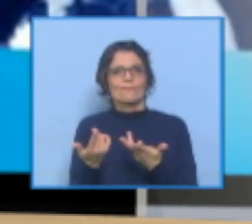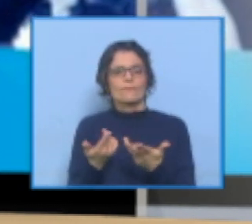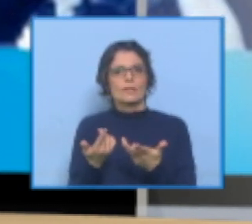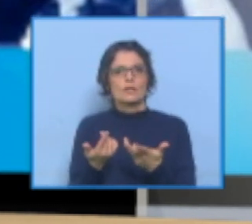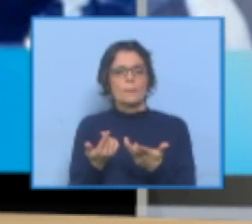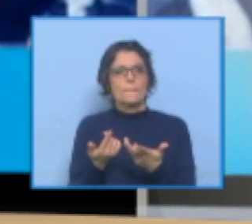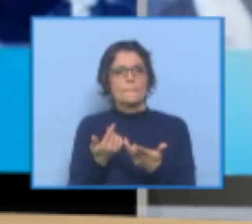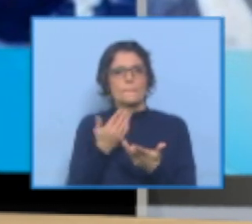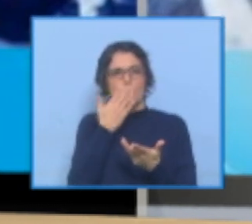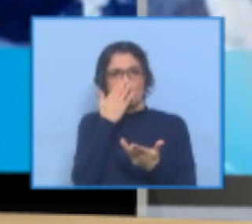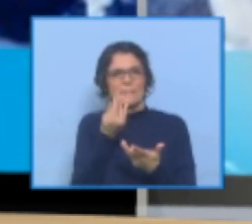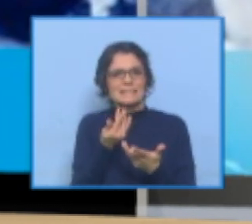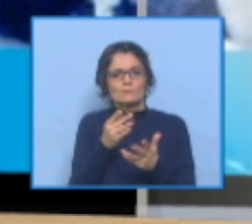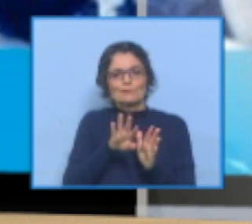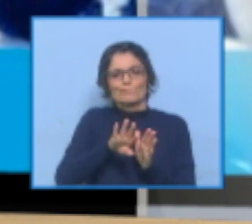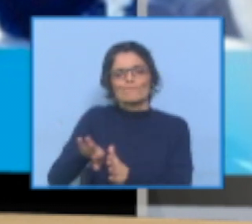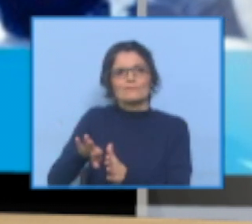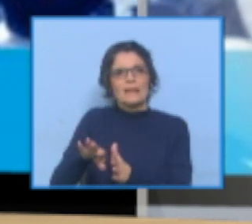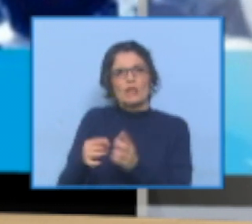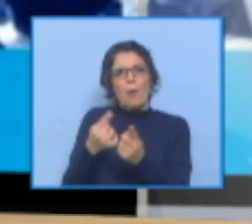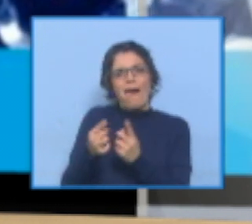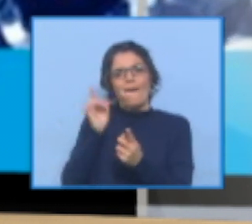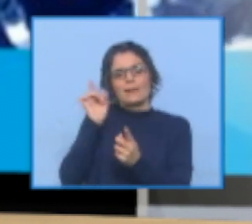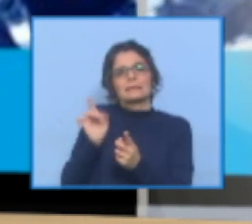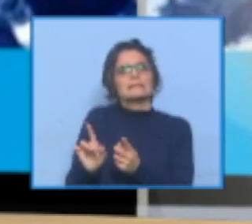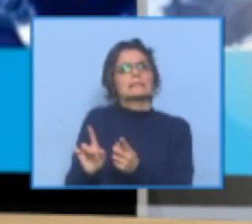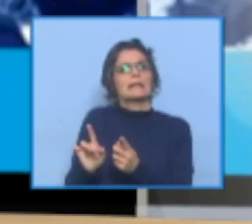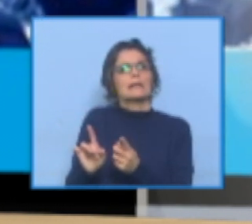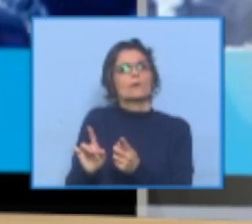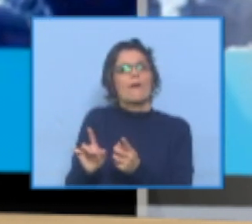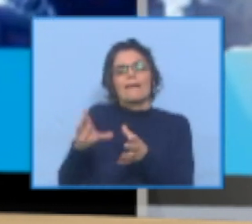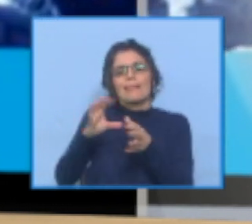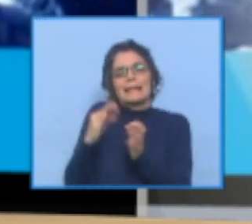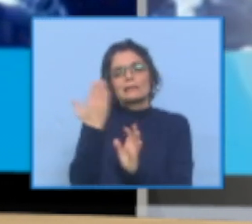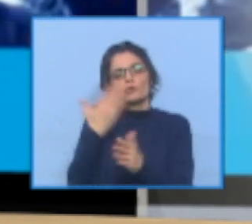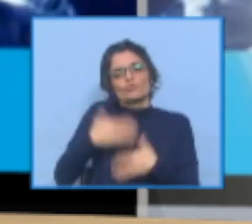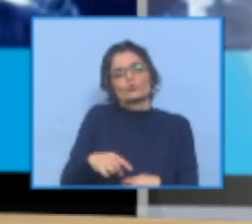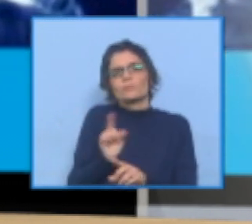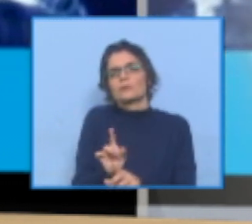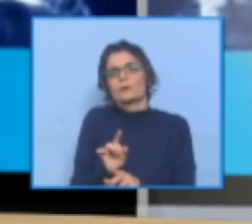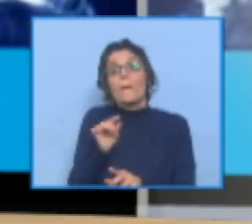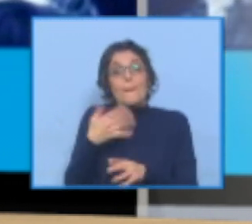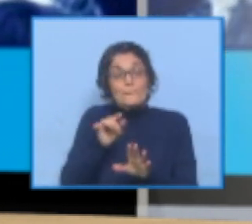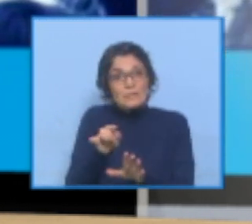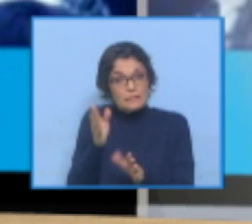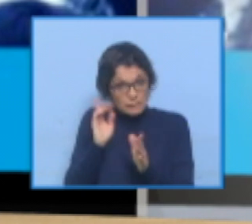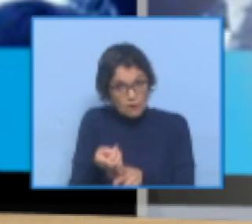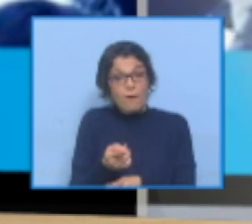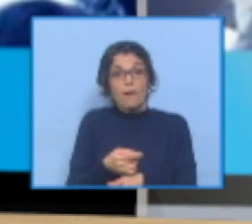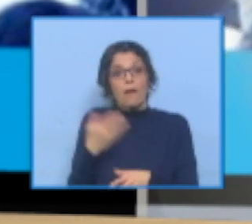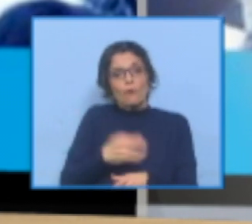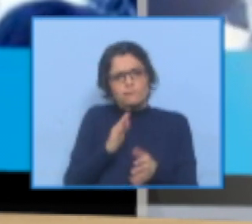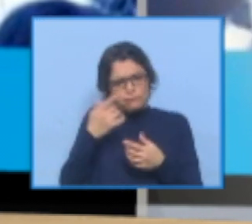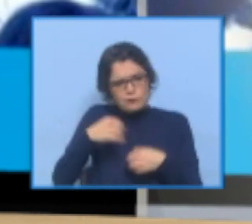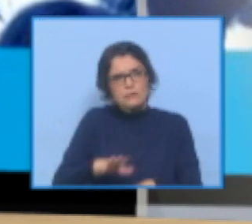como que de lado, como que não sendo importante para os nossos direitos fundamentais do homem. De facto, é um direito fundamental, porque a partir deste